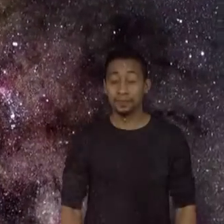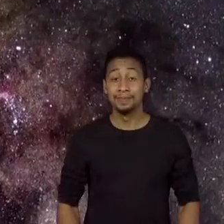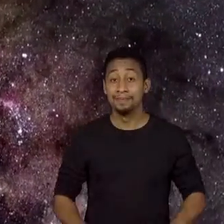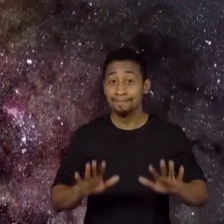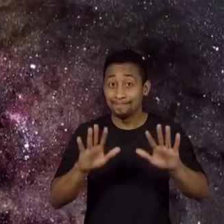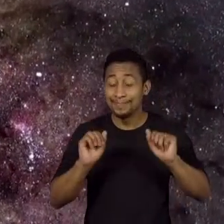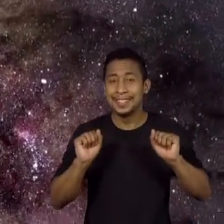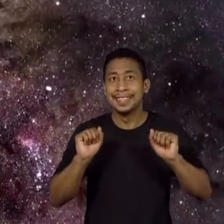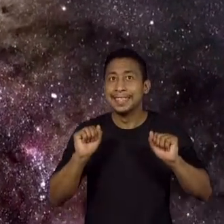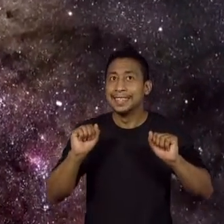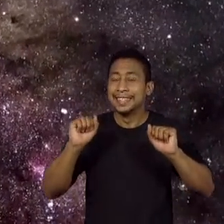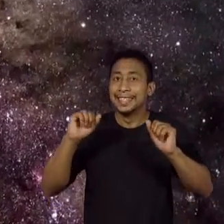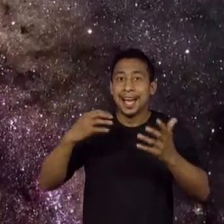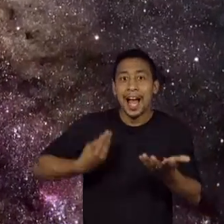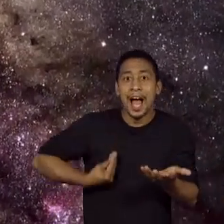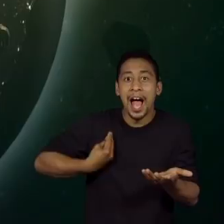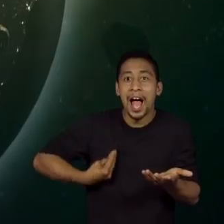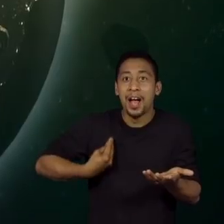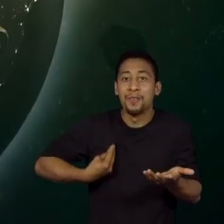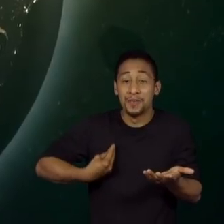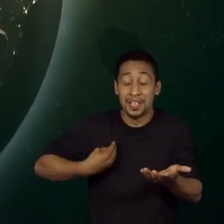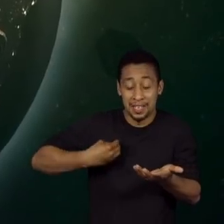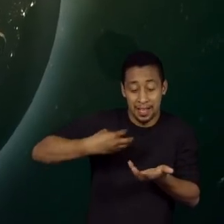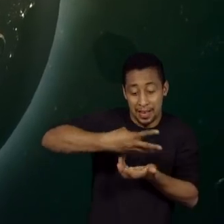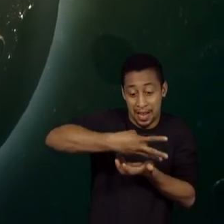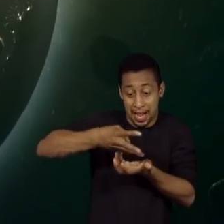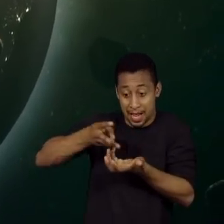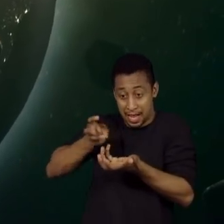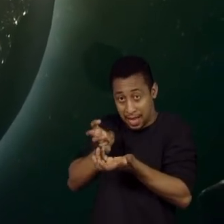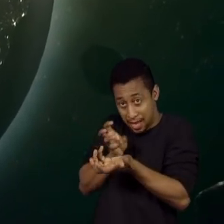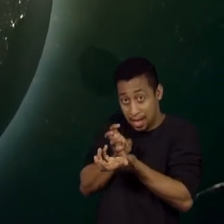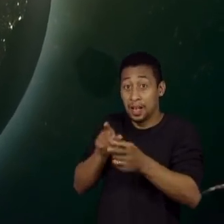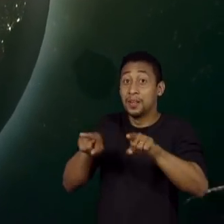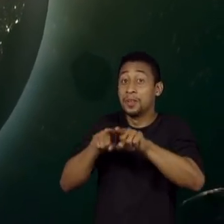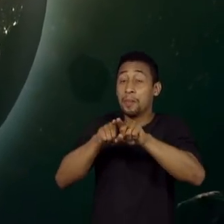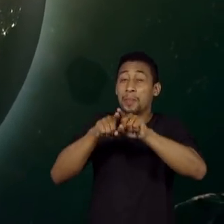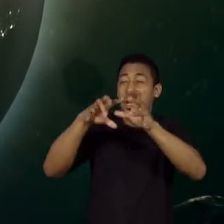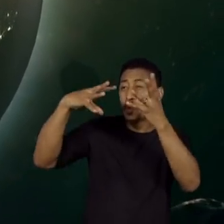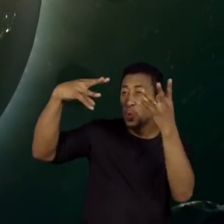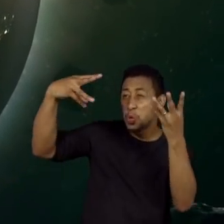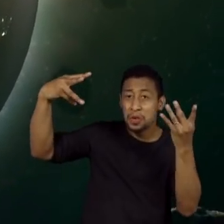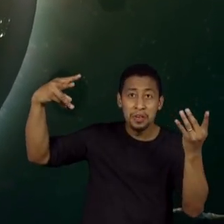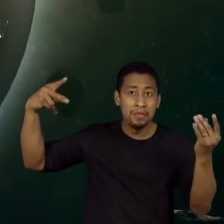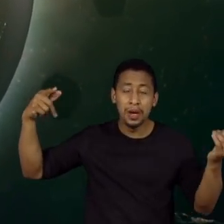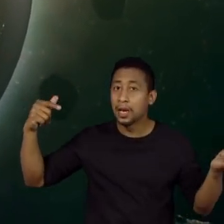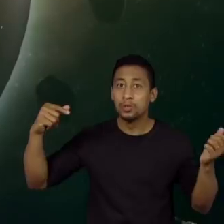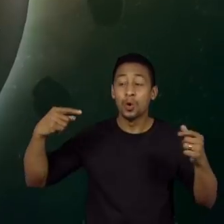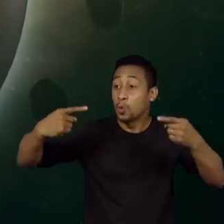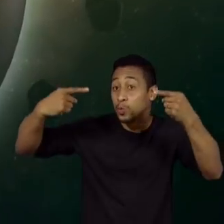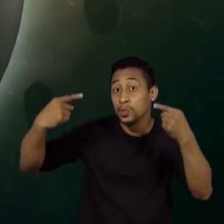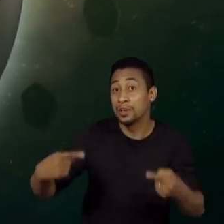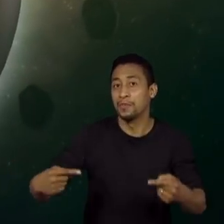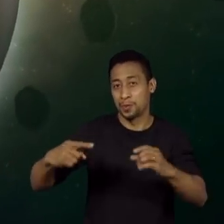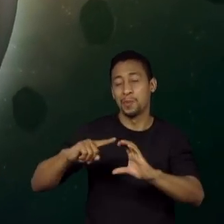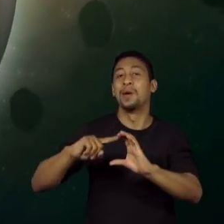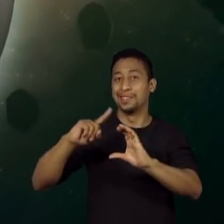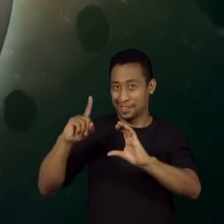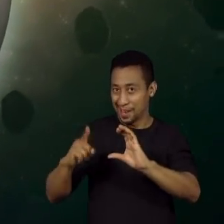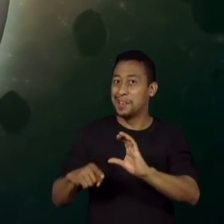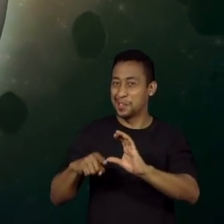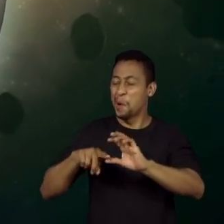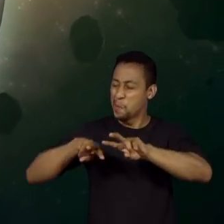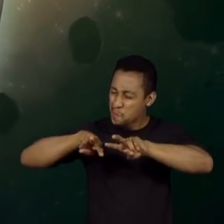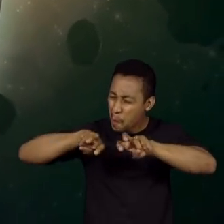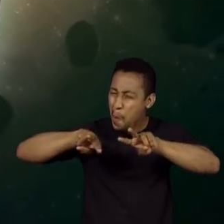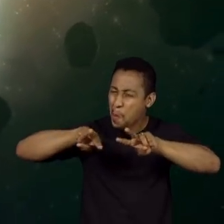Entender o fenômeno da vida no planeta Terra e no universo desafia a ciência ao longo da existência humana. A